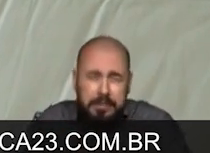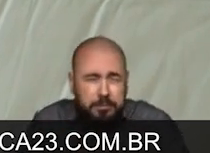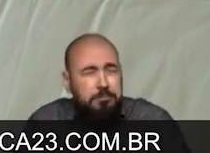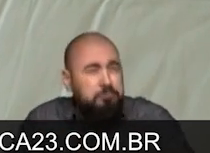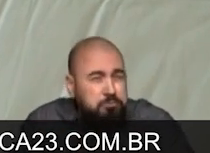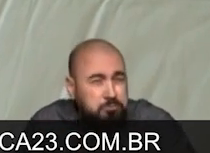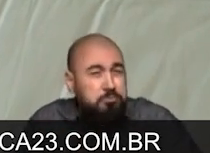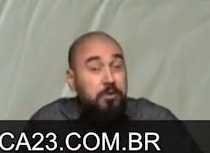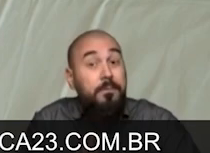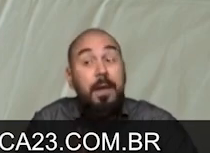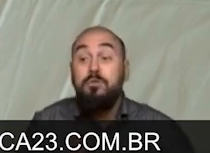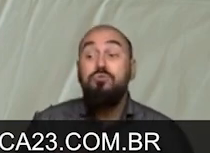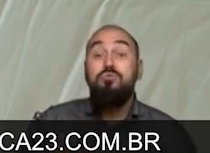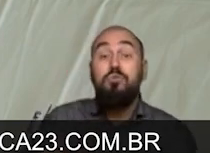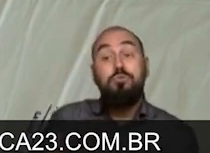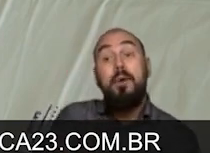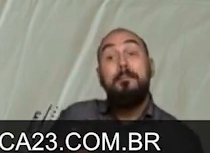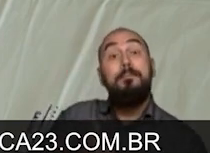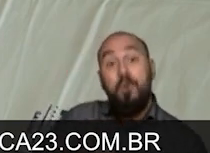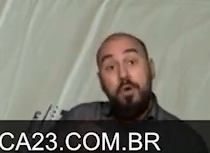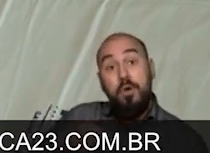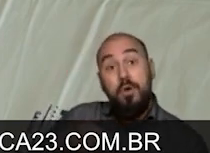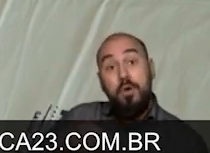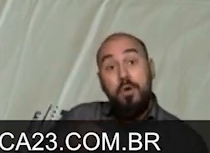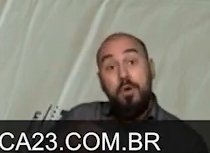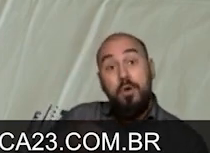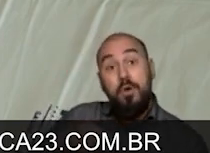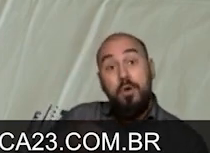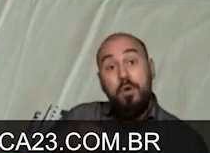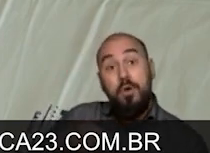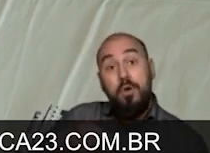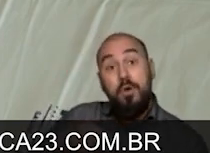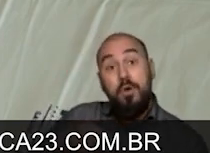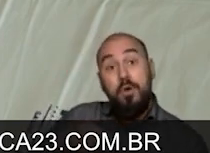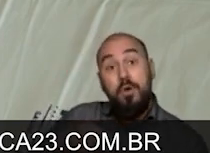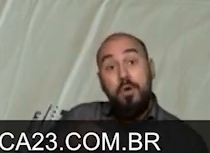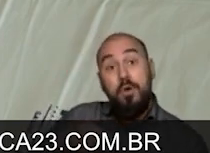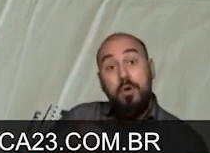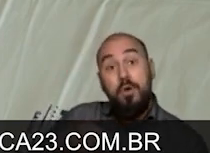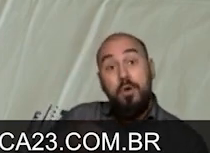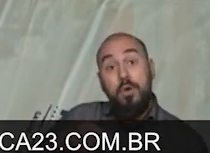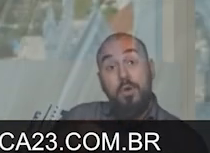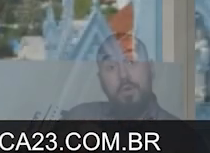aqui da equipe da maternidade, que está me ajudando bastante.